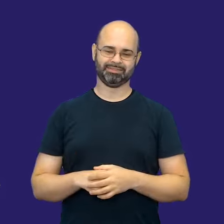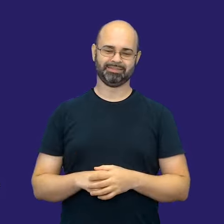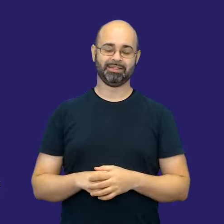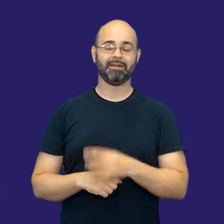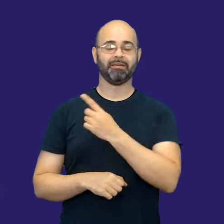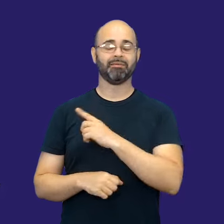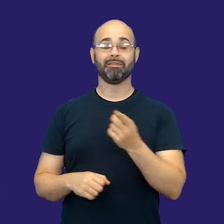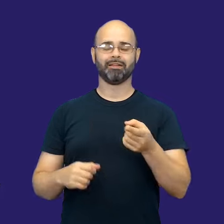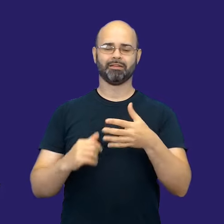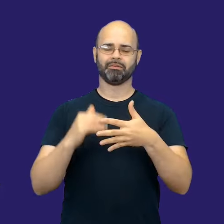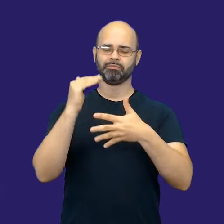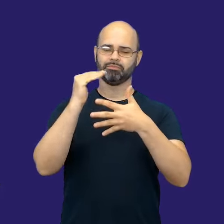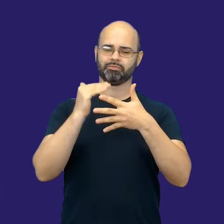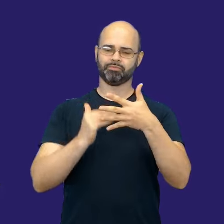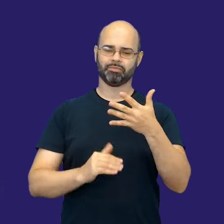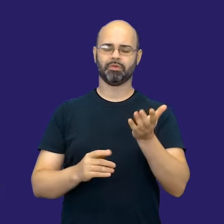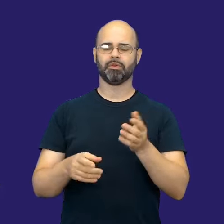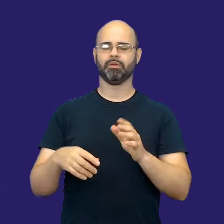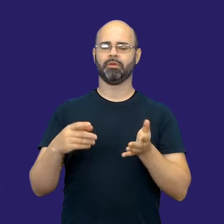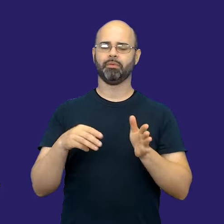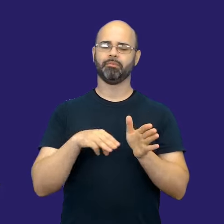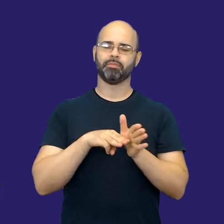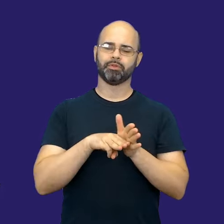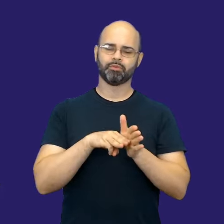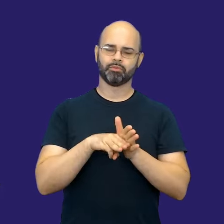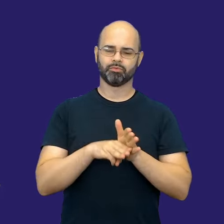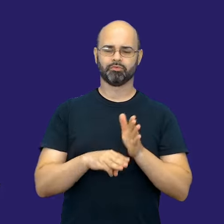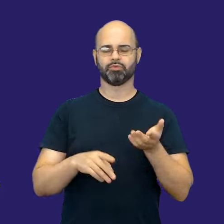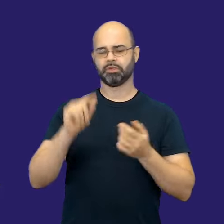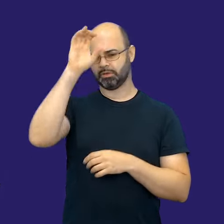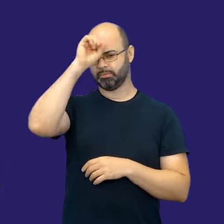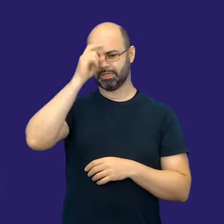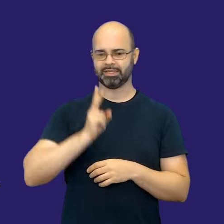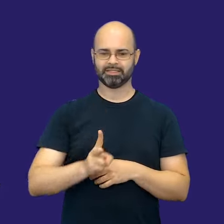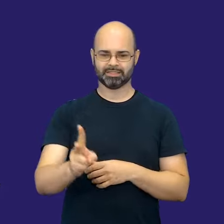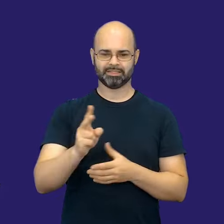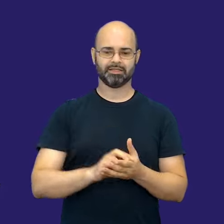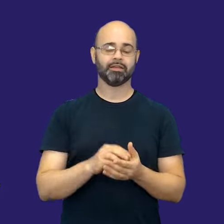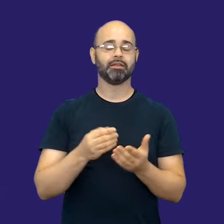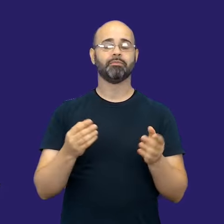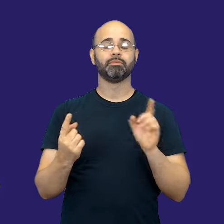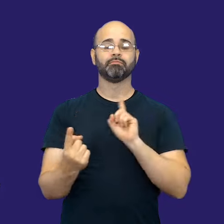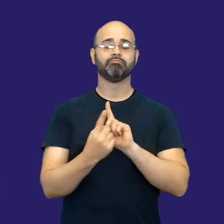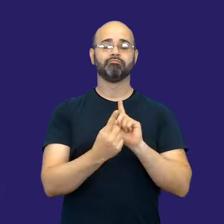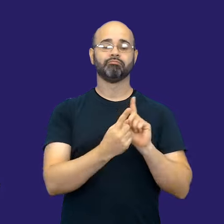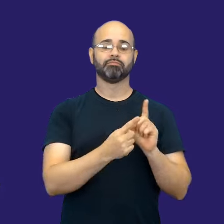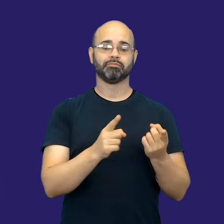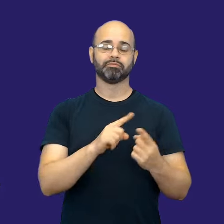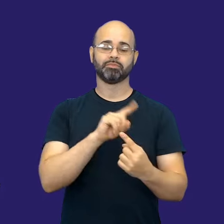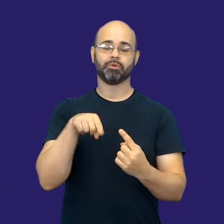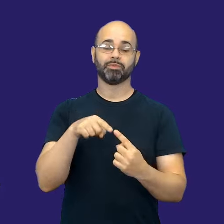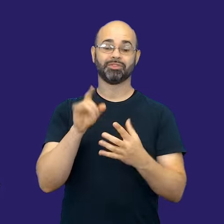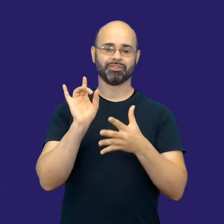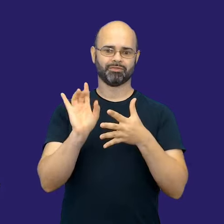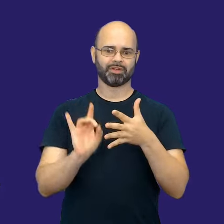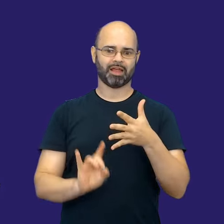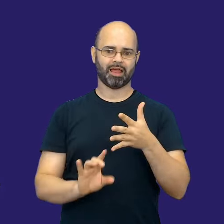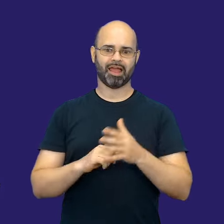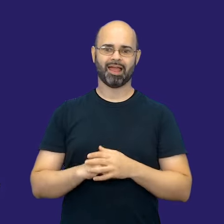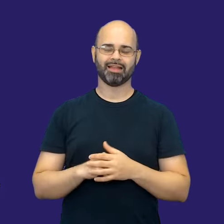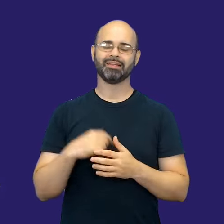panorama das temáticas e metodologias do material Aprender Sempre, os objetivos de cada formação, os referenciais teóricos que